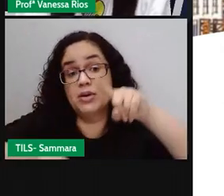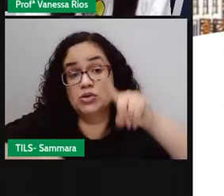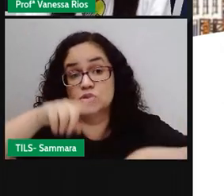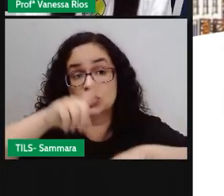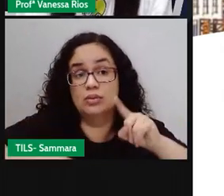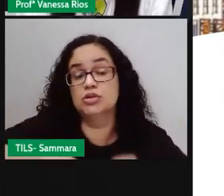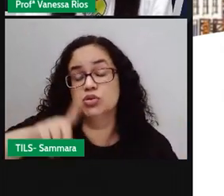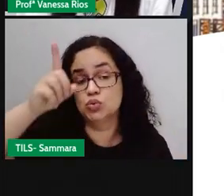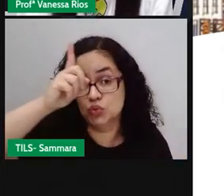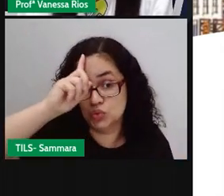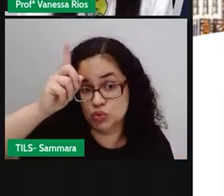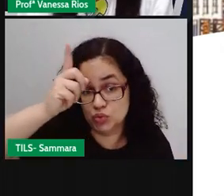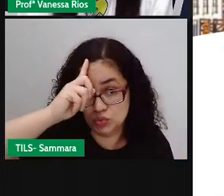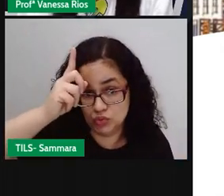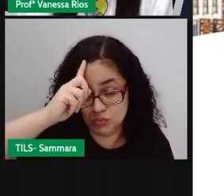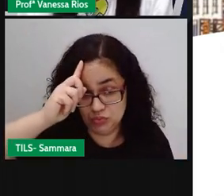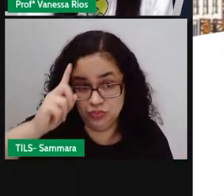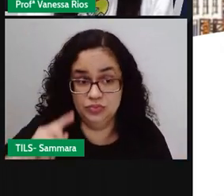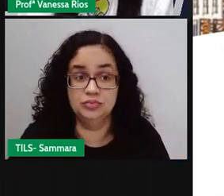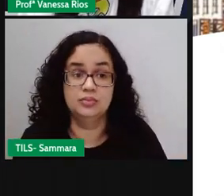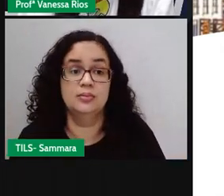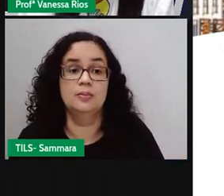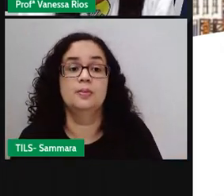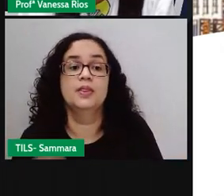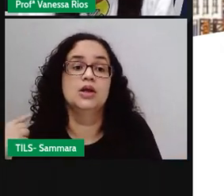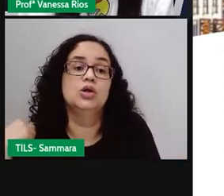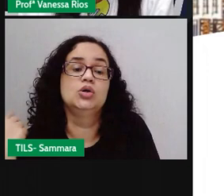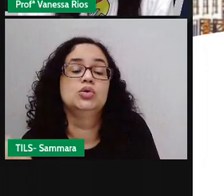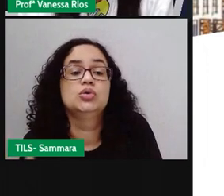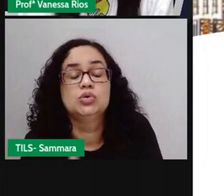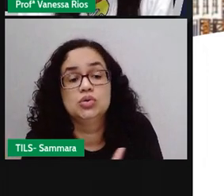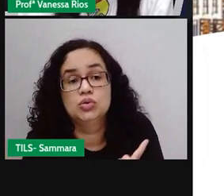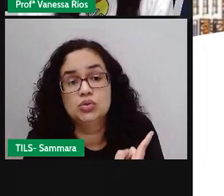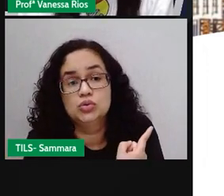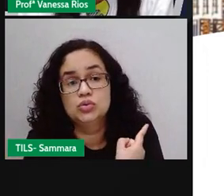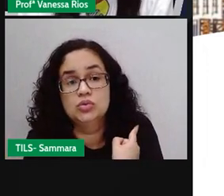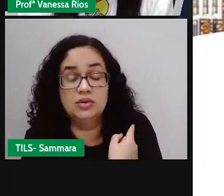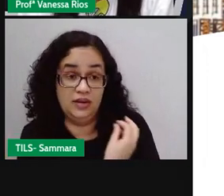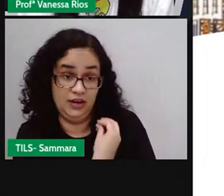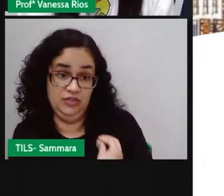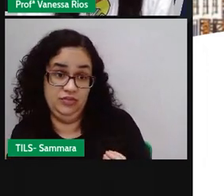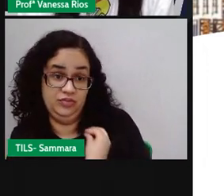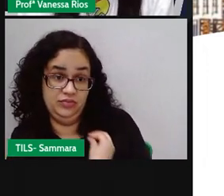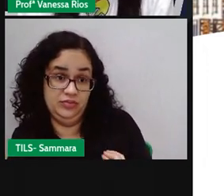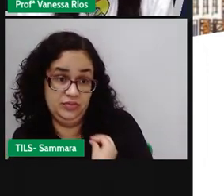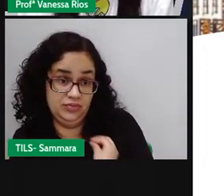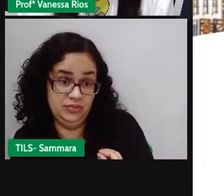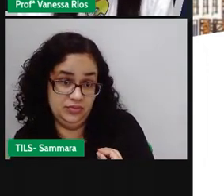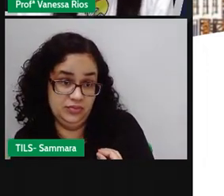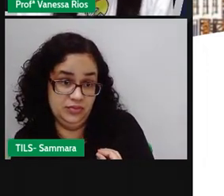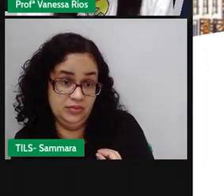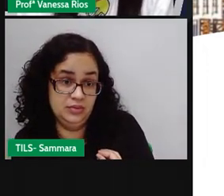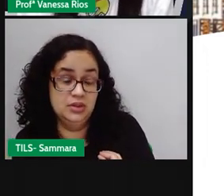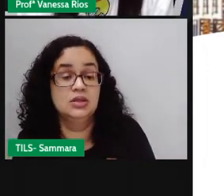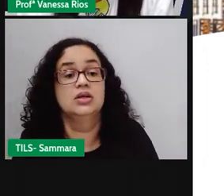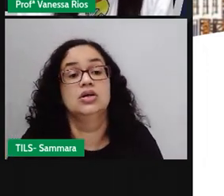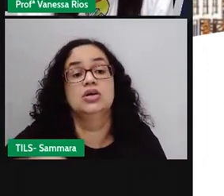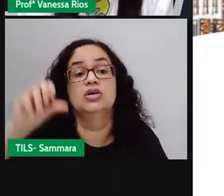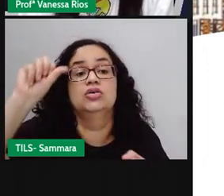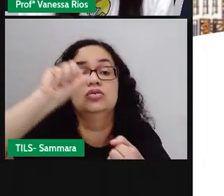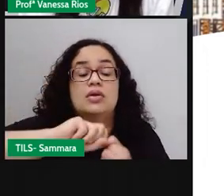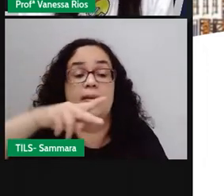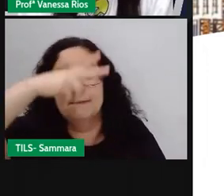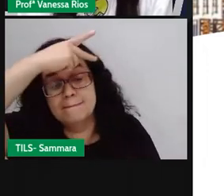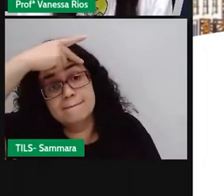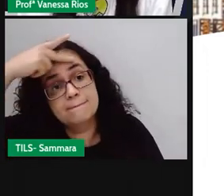dia a dia, eles vão sendo deixados para nós numa demonstração viva dos grandes feitos realizados